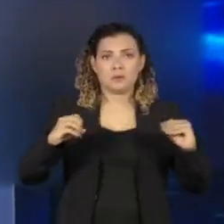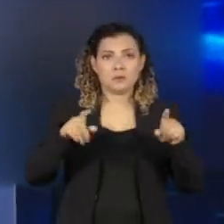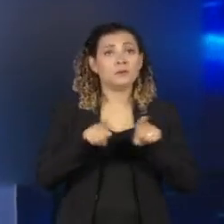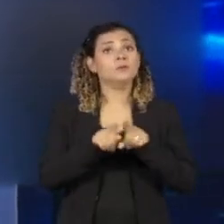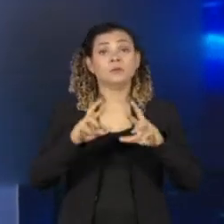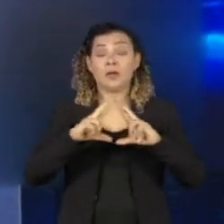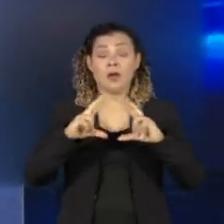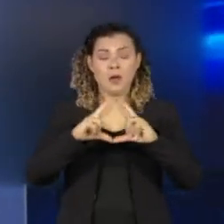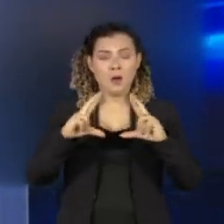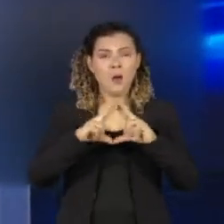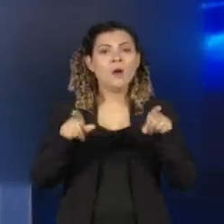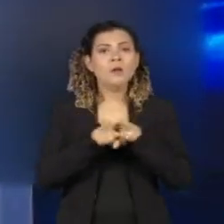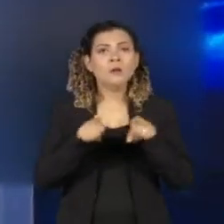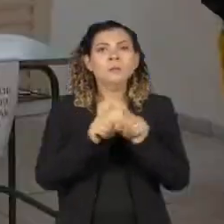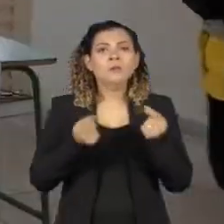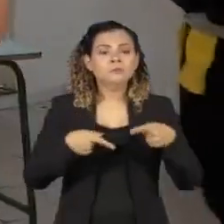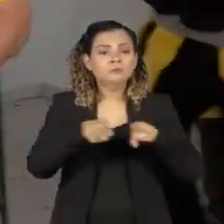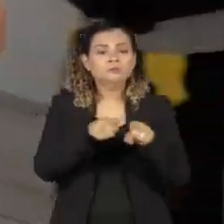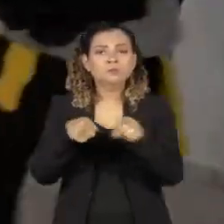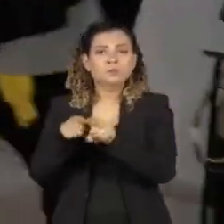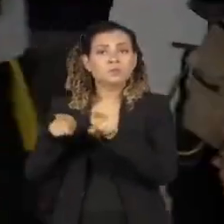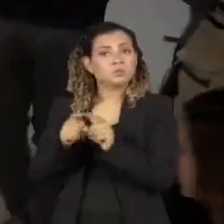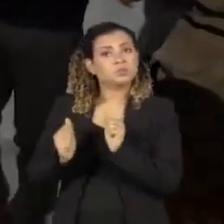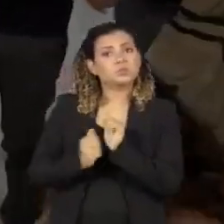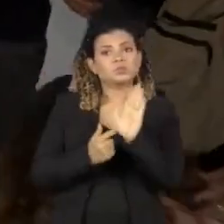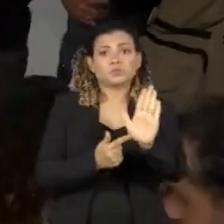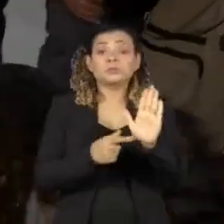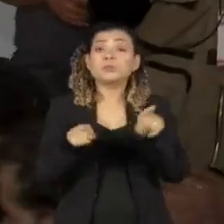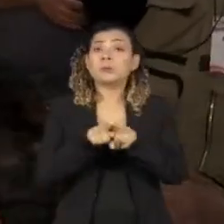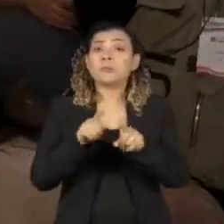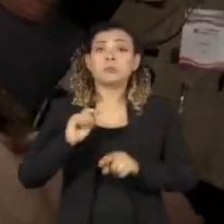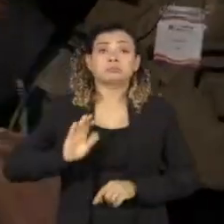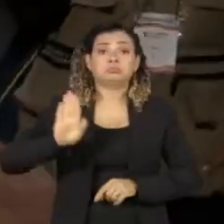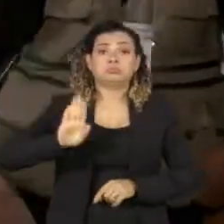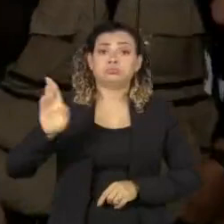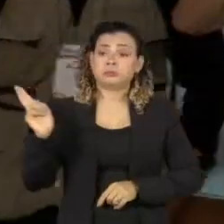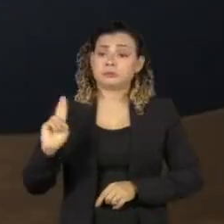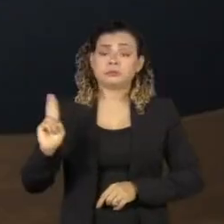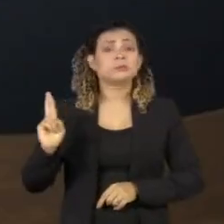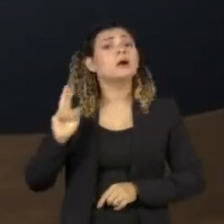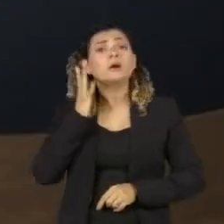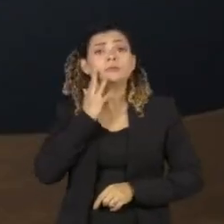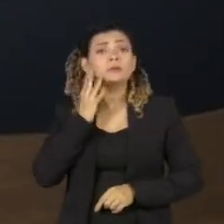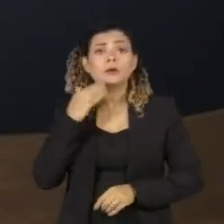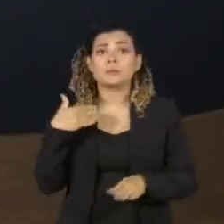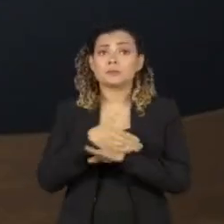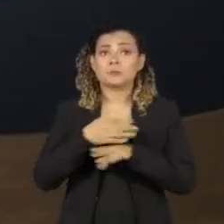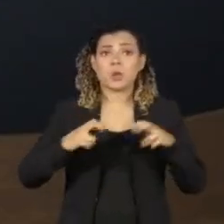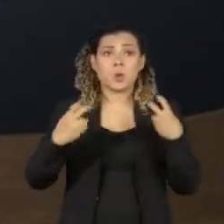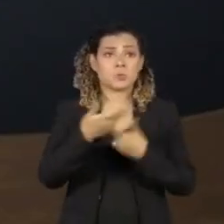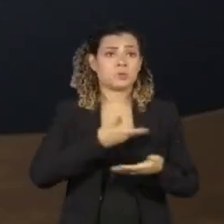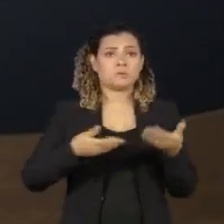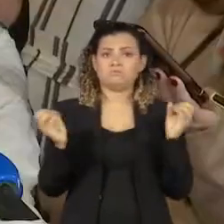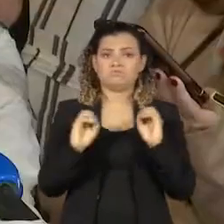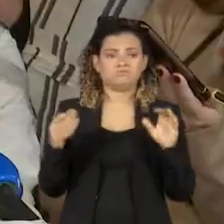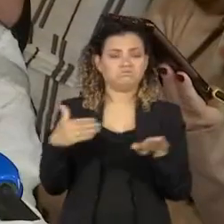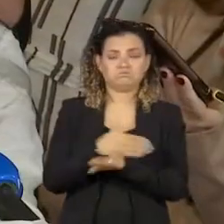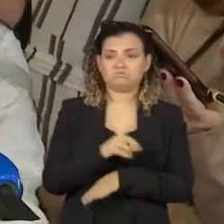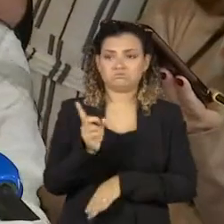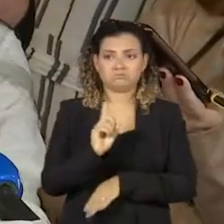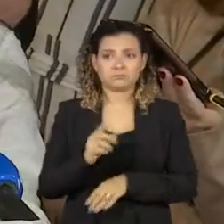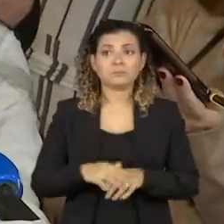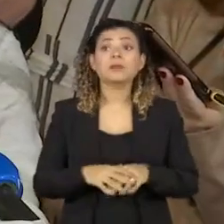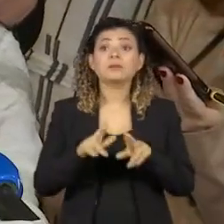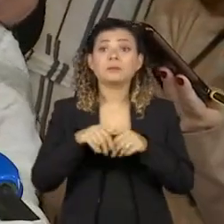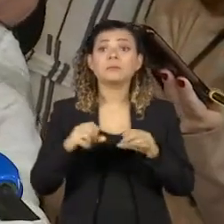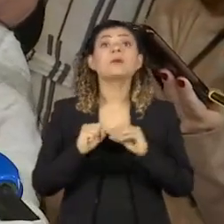Estadão em parceria com o pude veículos Além disso o candidato do republicanos não participará do programa Roda Viva da TV Cultura a